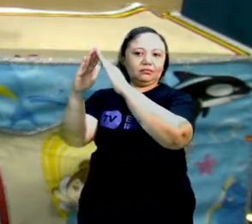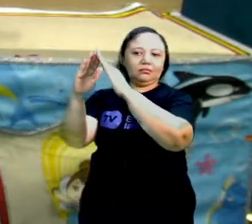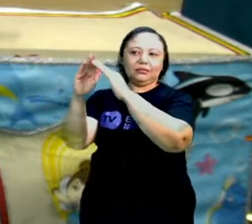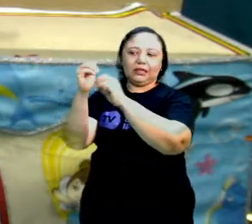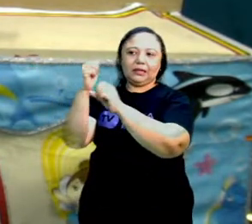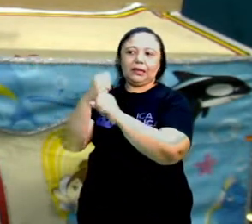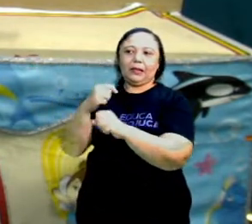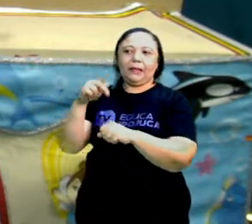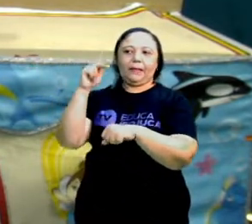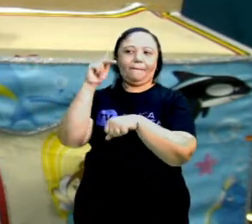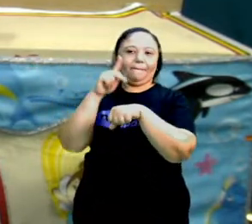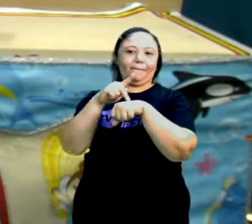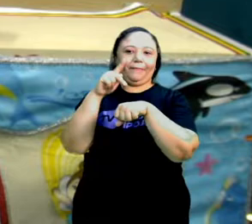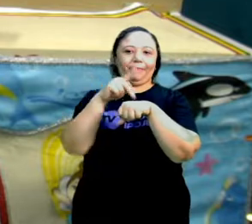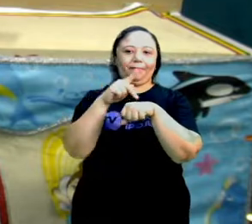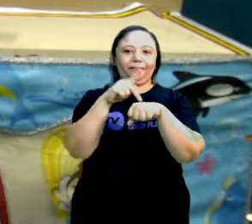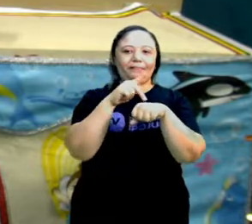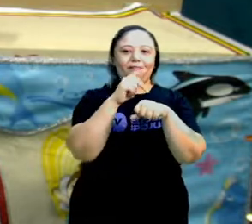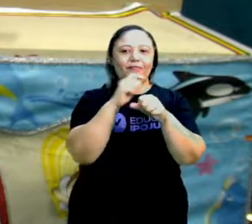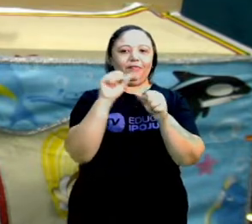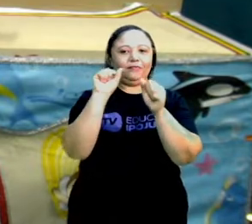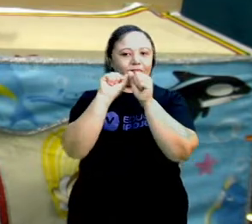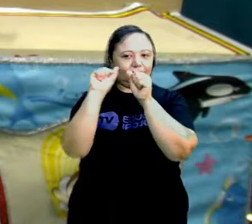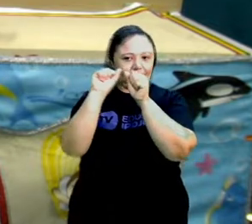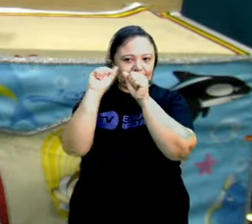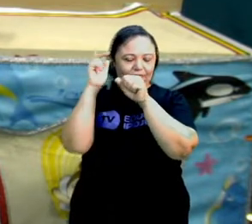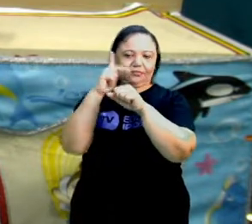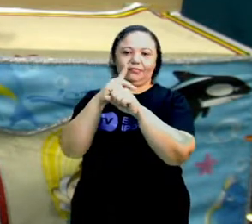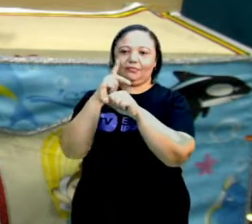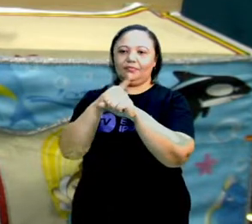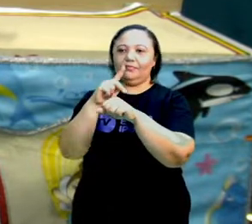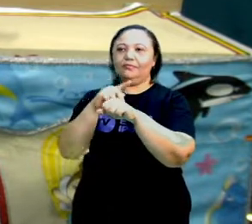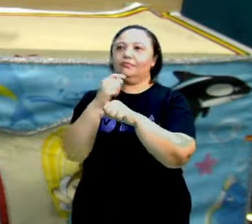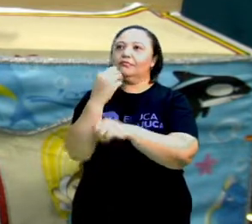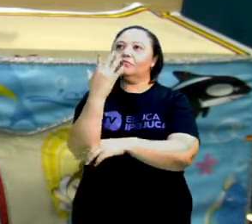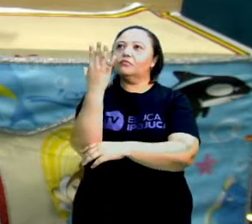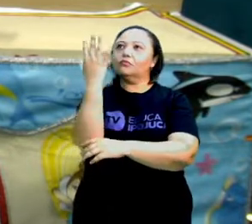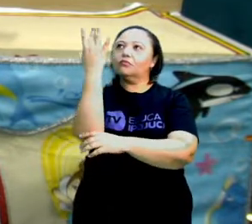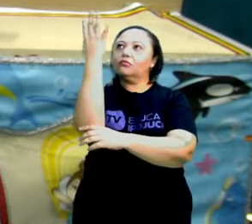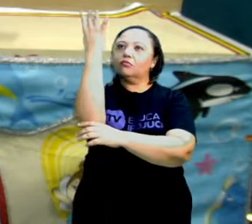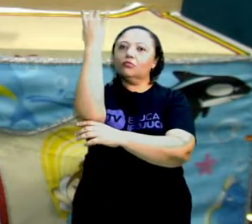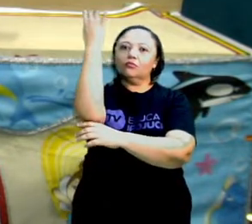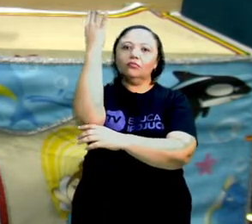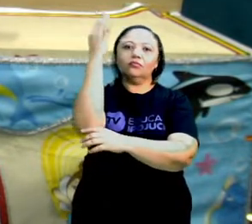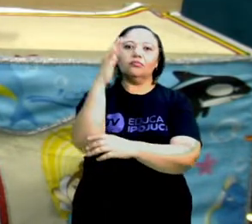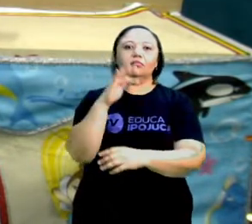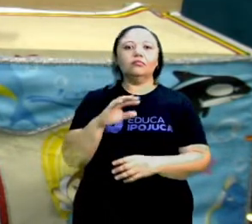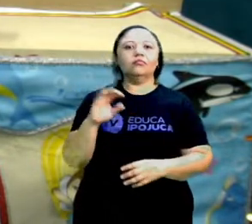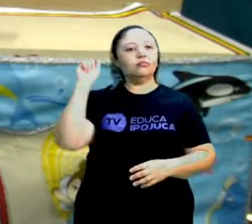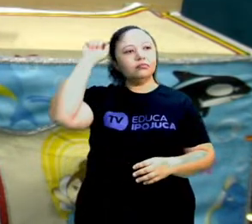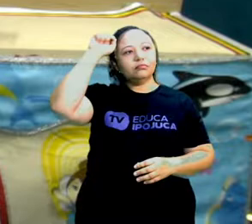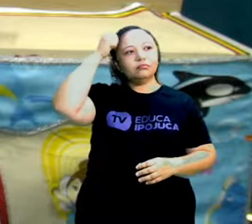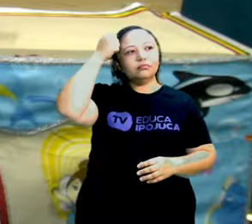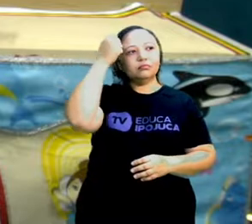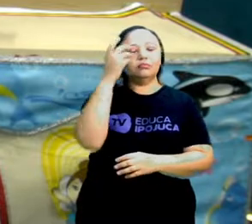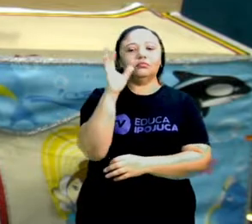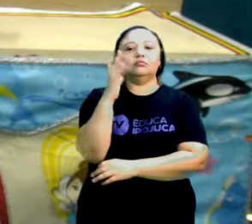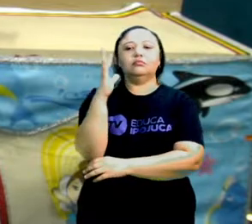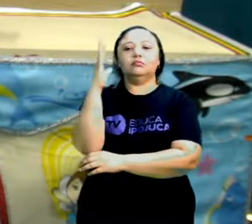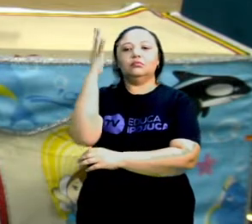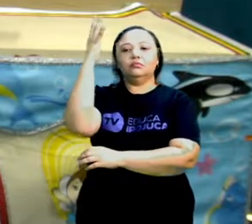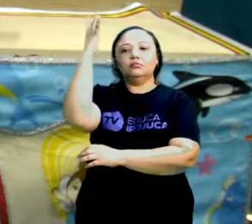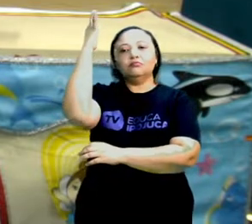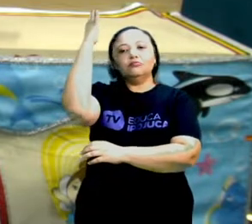pedra, leiturinha. Uma casa de pedra. Certo. Saiu uma chaminé bem preta, leiturinha, assim da chaminé, a fumaça.